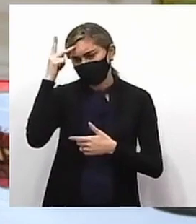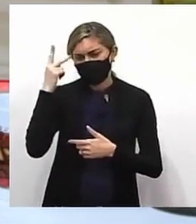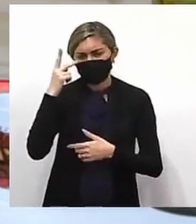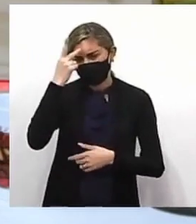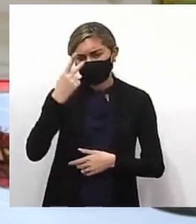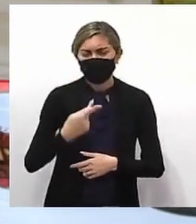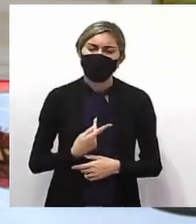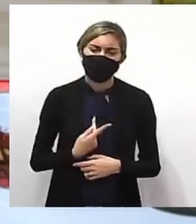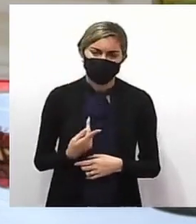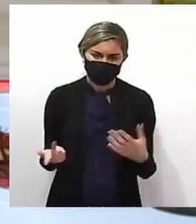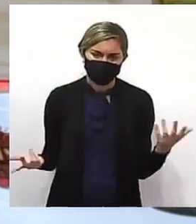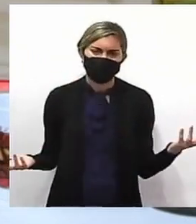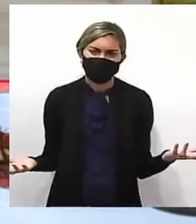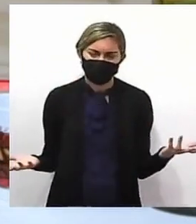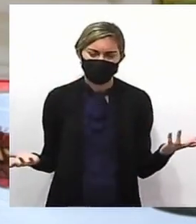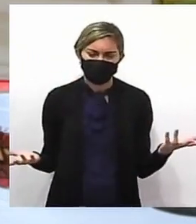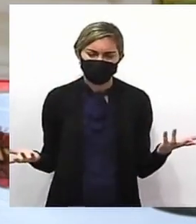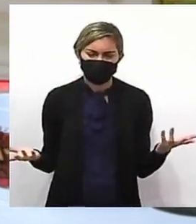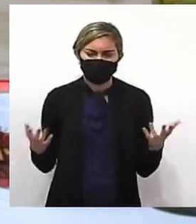dependem da